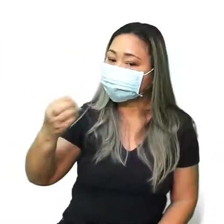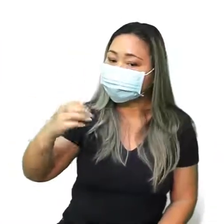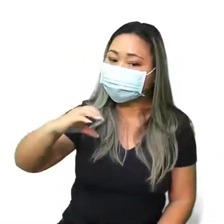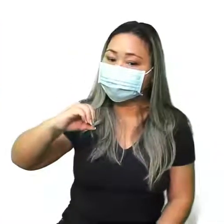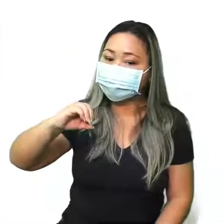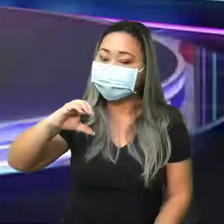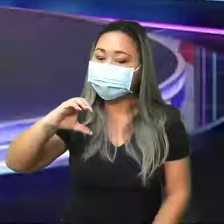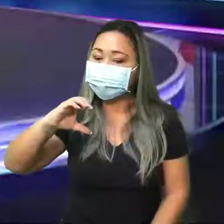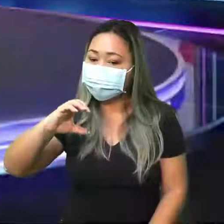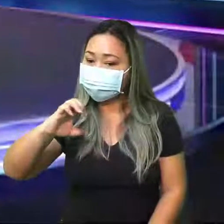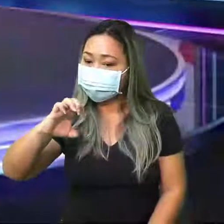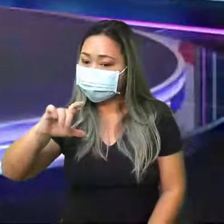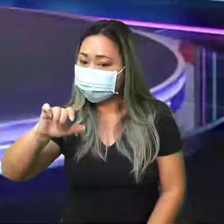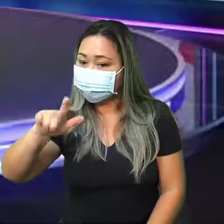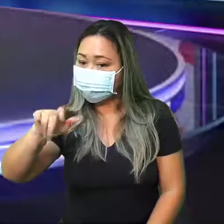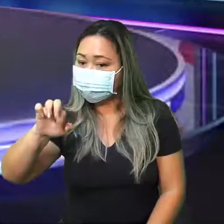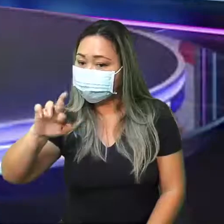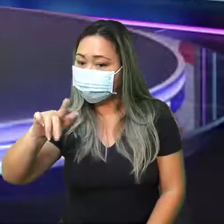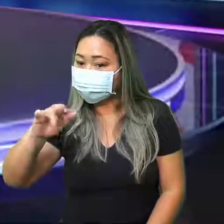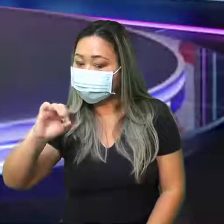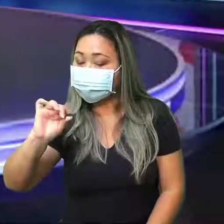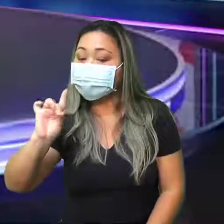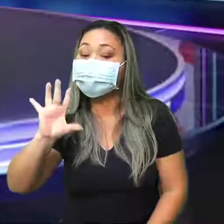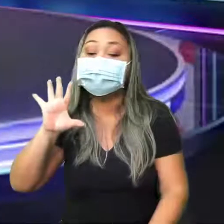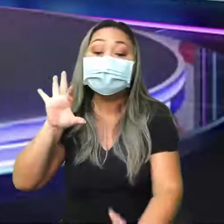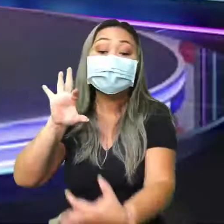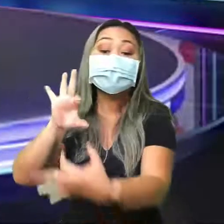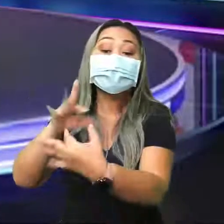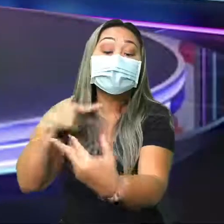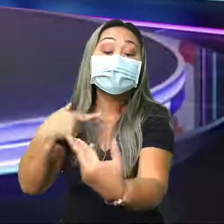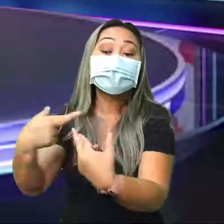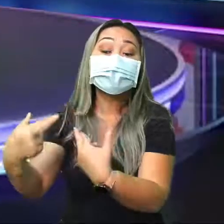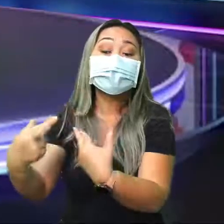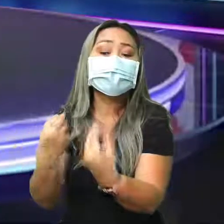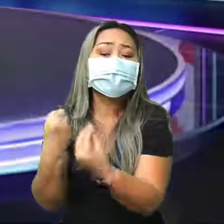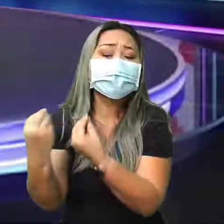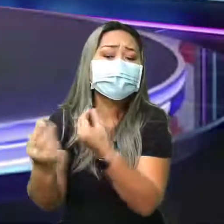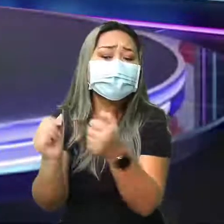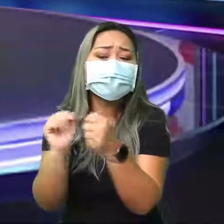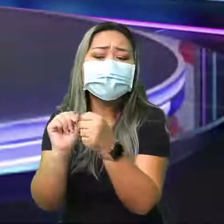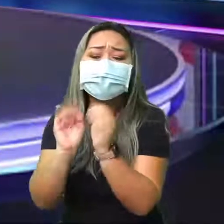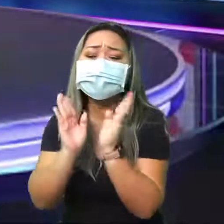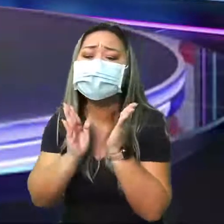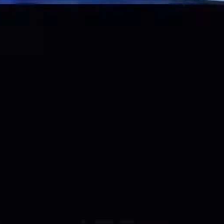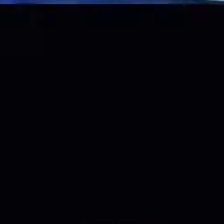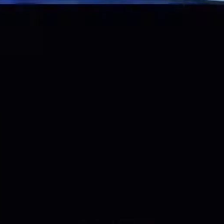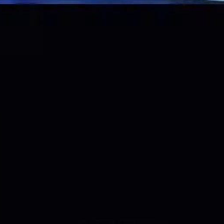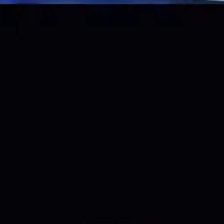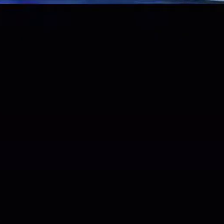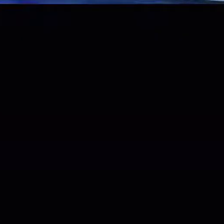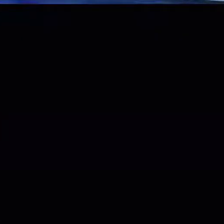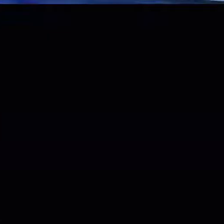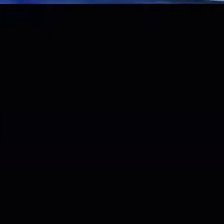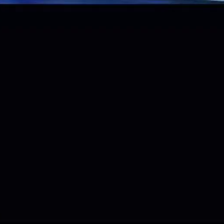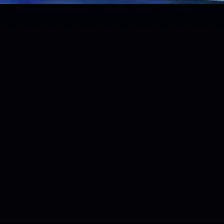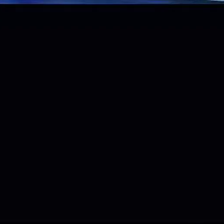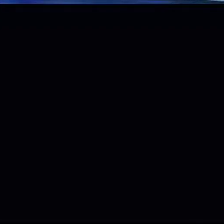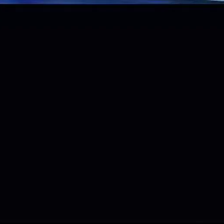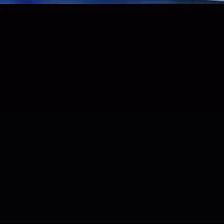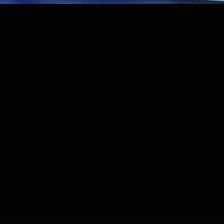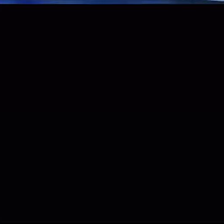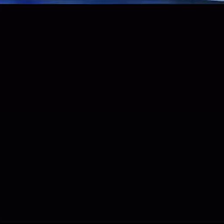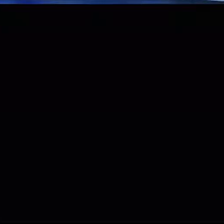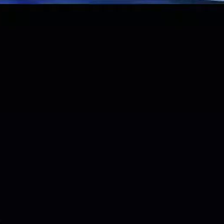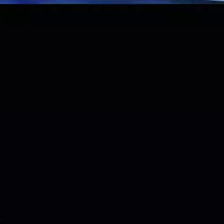a gente falou, aqui para mim, o nicho ecológico está relacionado com as atividades desempenhadas por esses animais dentro desses